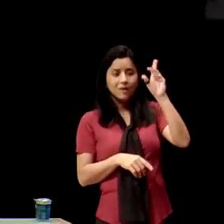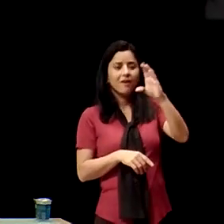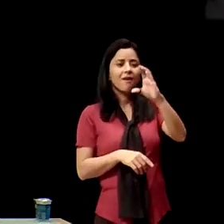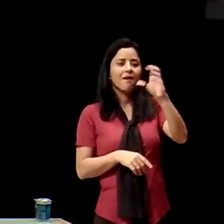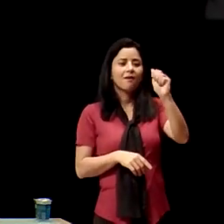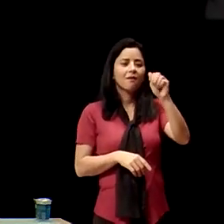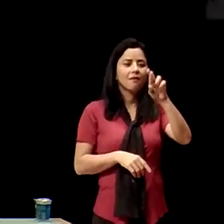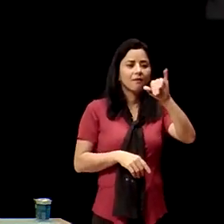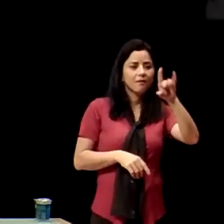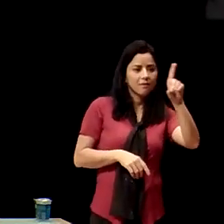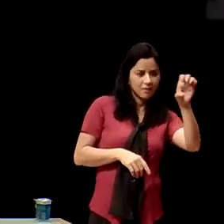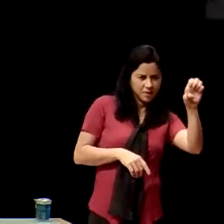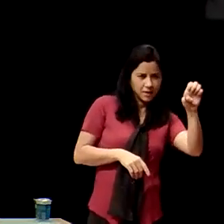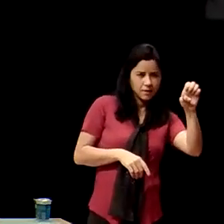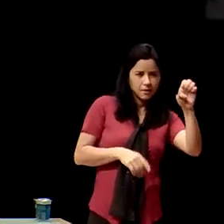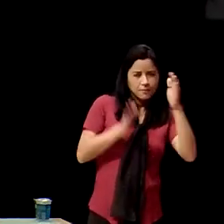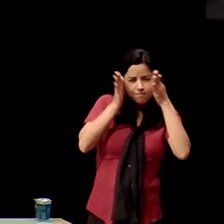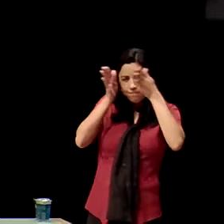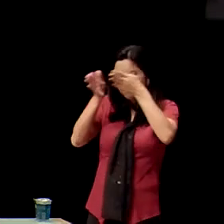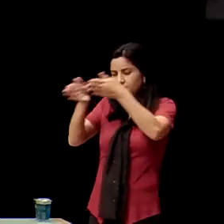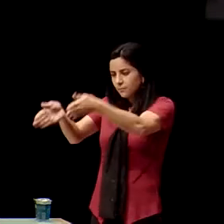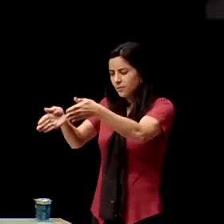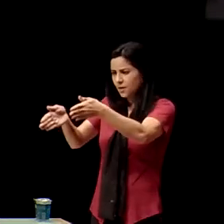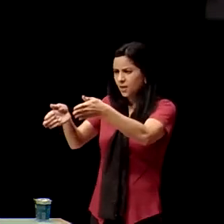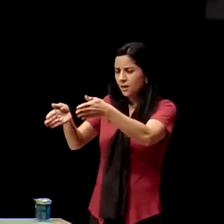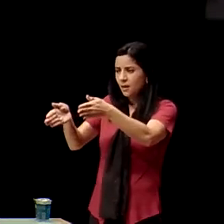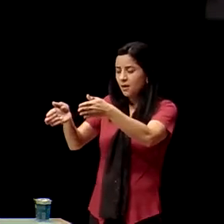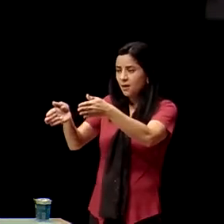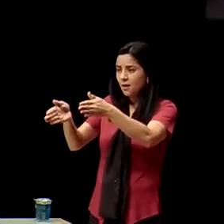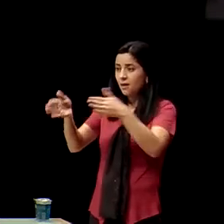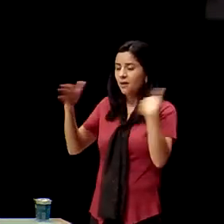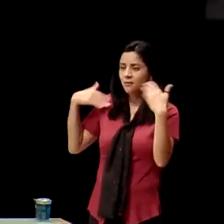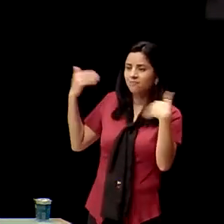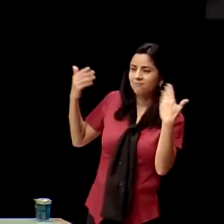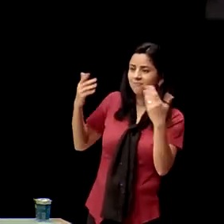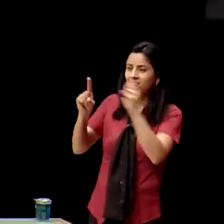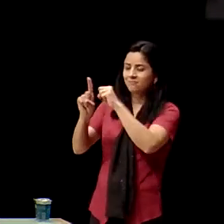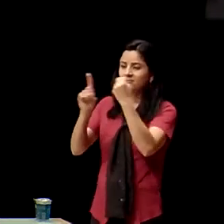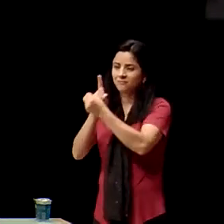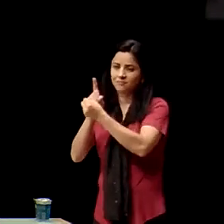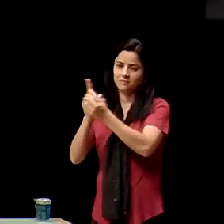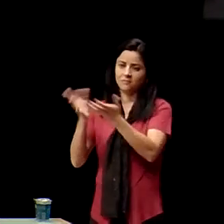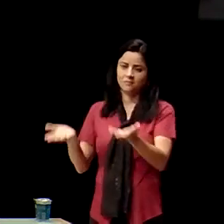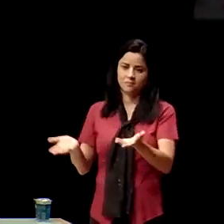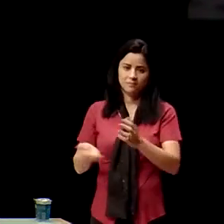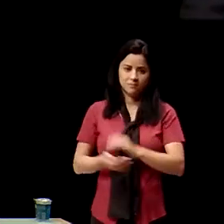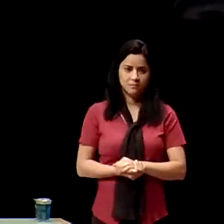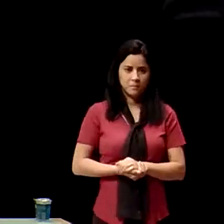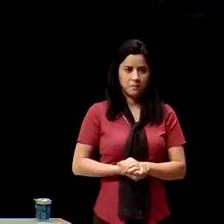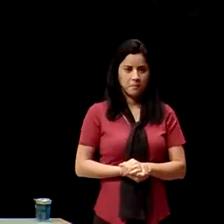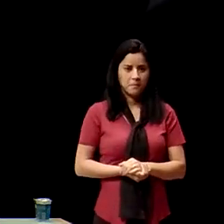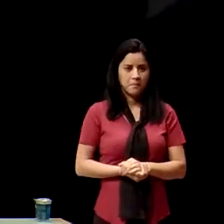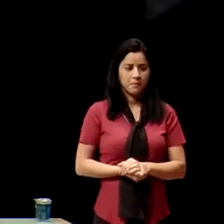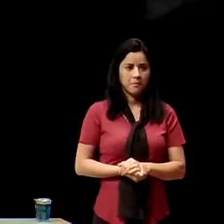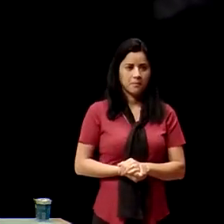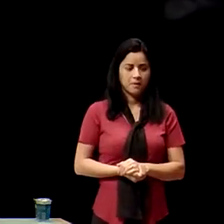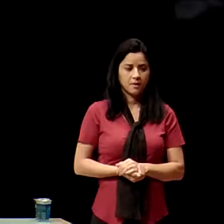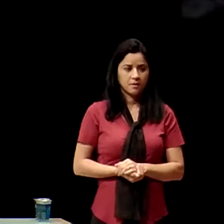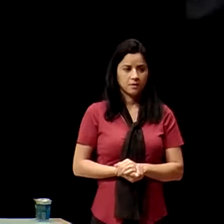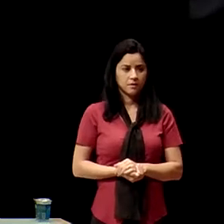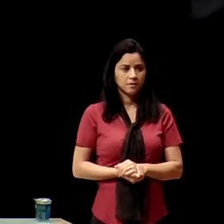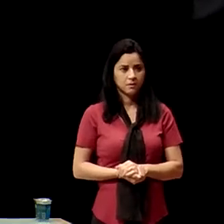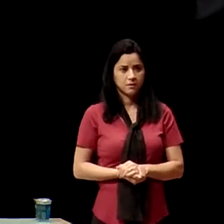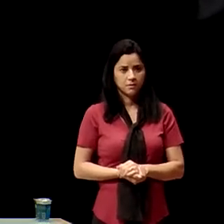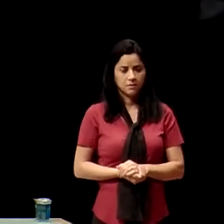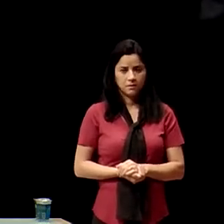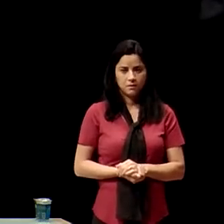ontem sobre este ponto de vista social, de animação social, da pedagogia social. And I think